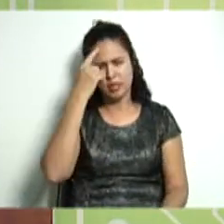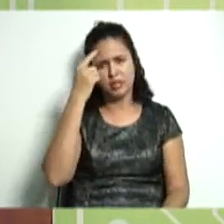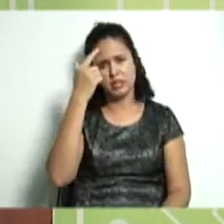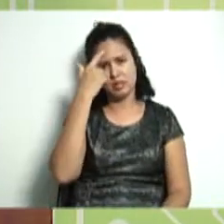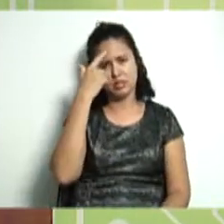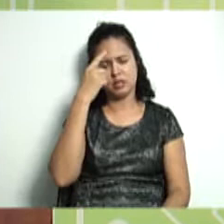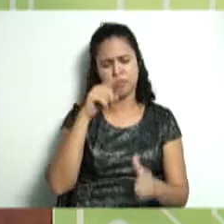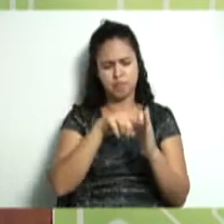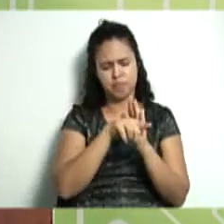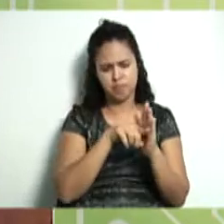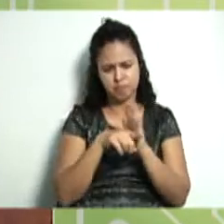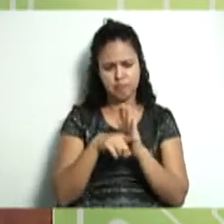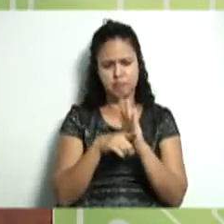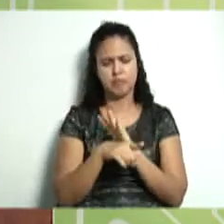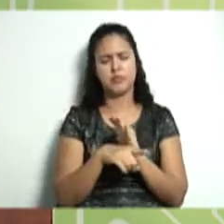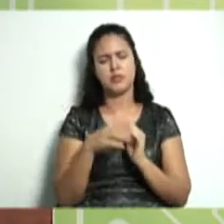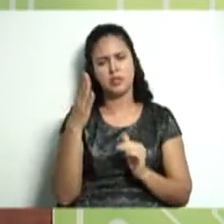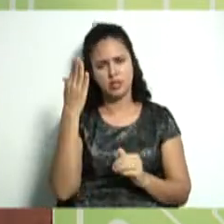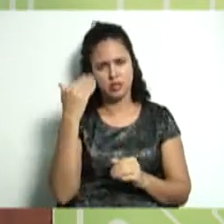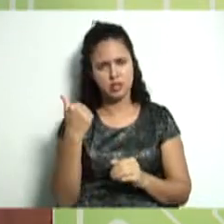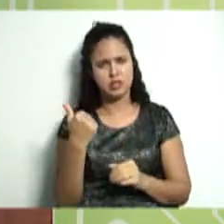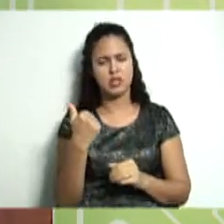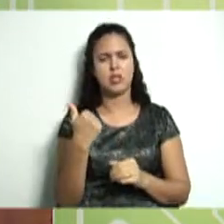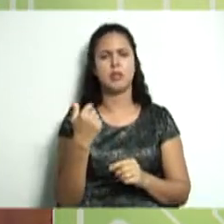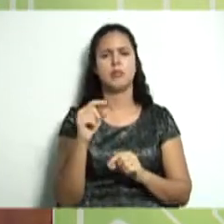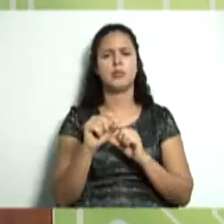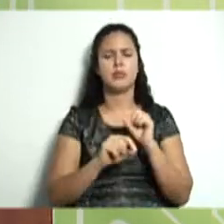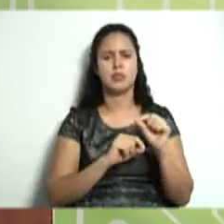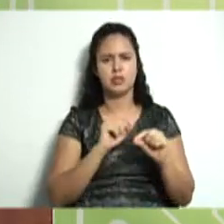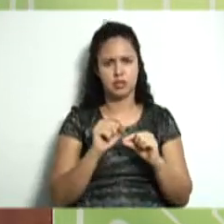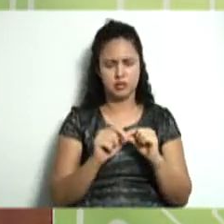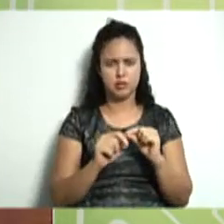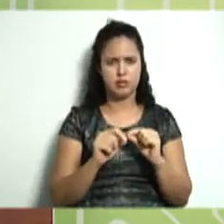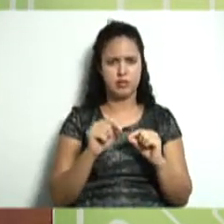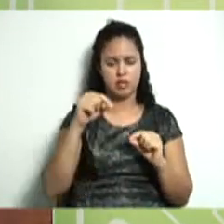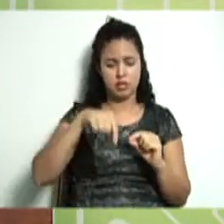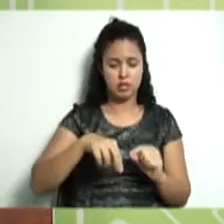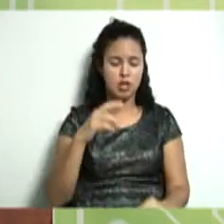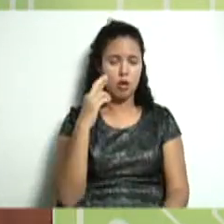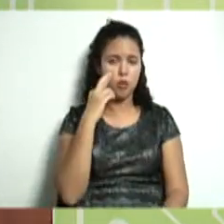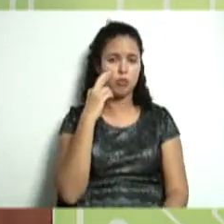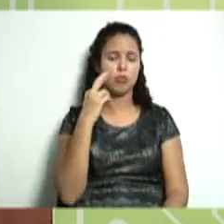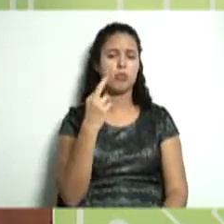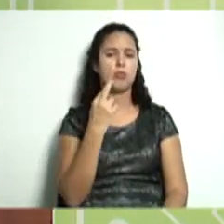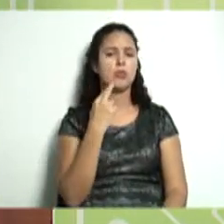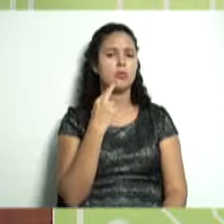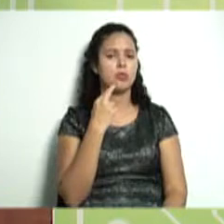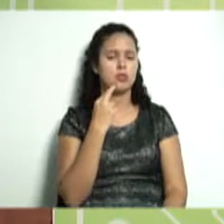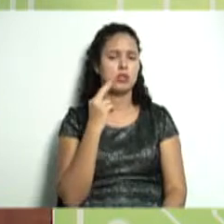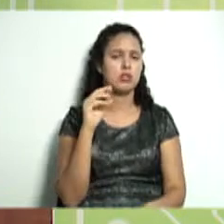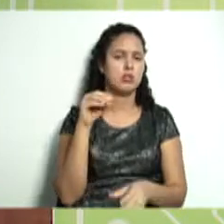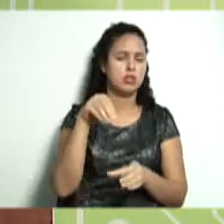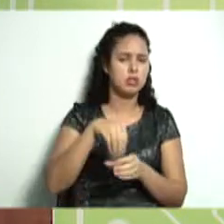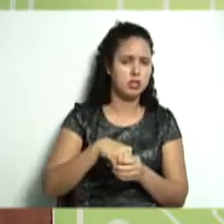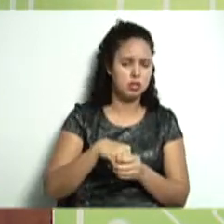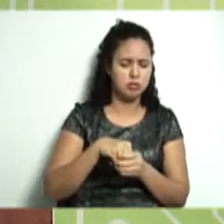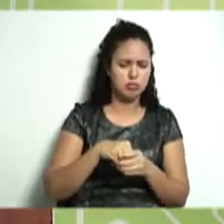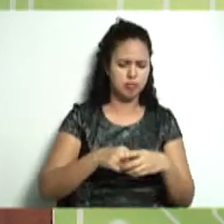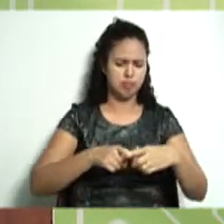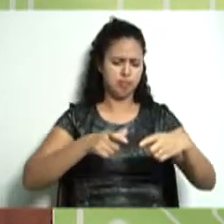Então, assim, a gente sabe também, por outro lado, que o nosso estado ele tem uma